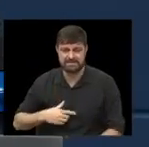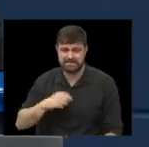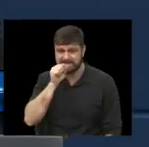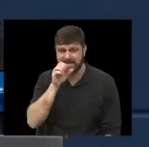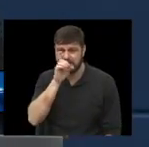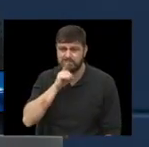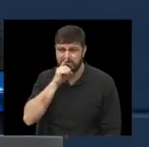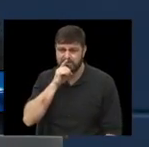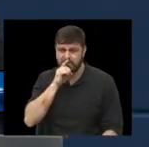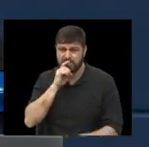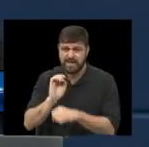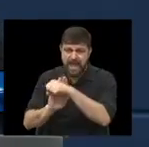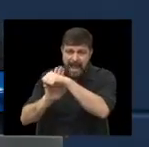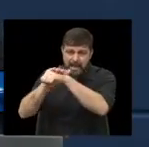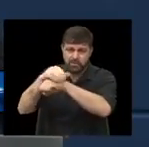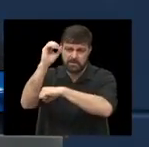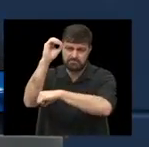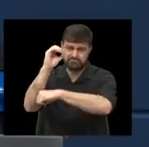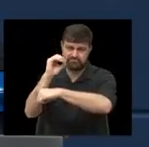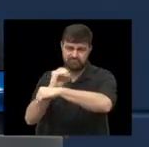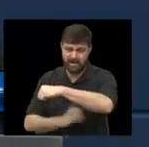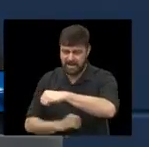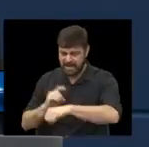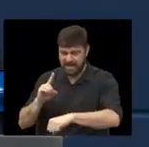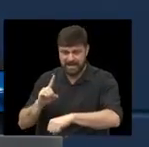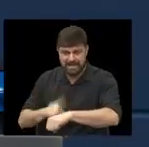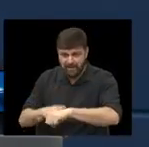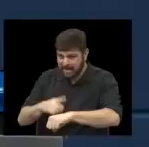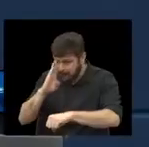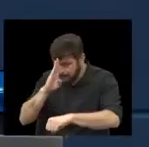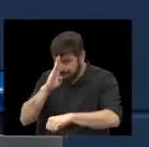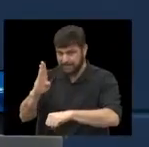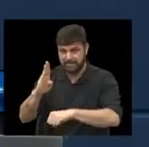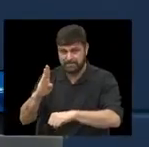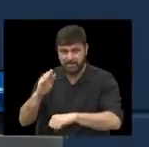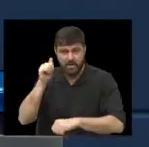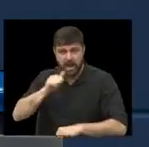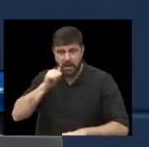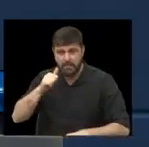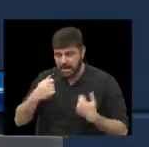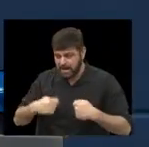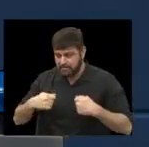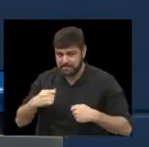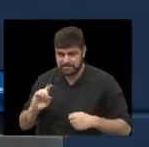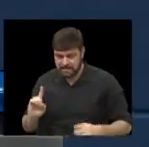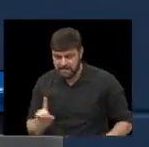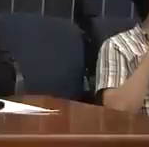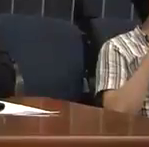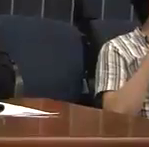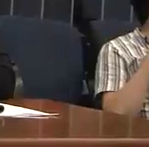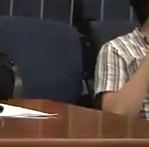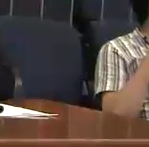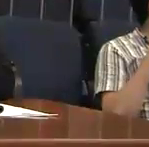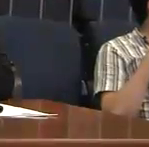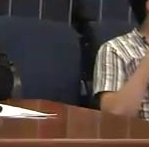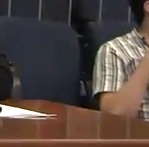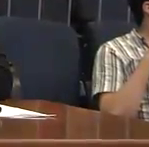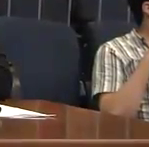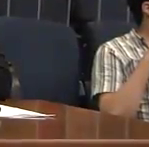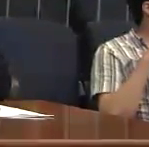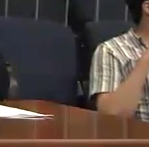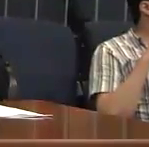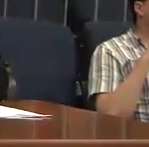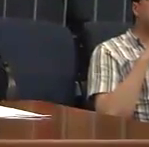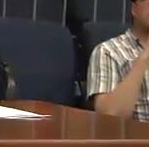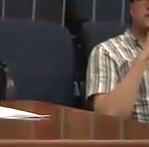Então é um absurdo que nos momentos que as mulheres mais precisam da DDM, ela esteja fechada. A vereadora ainda citou um